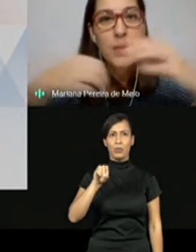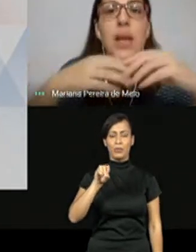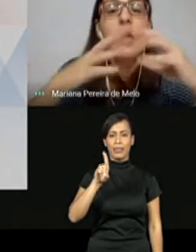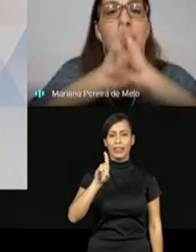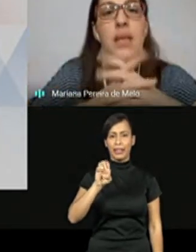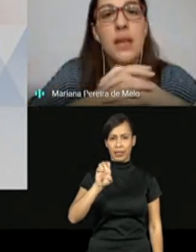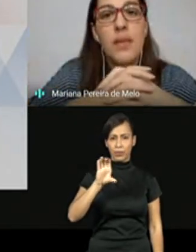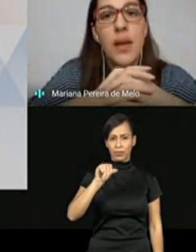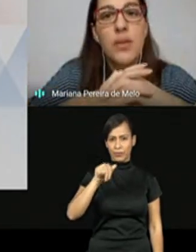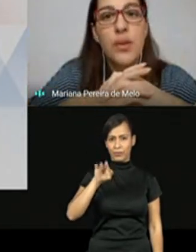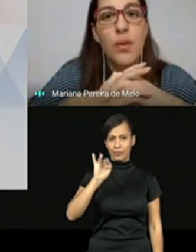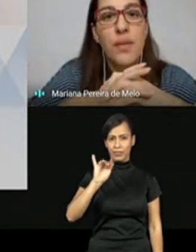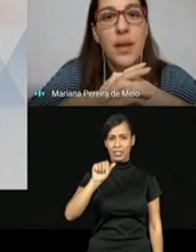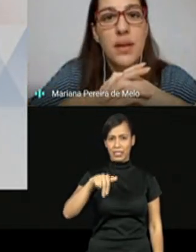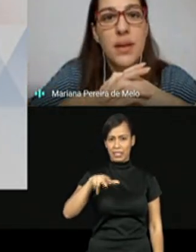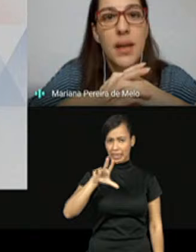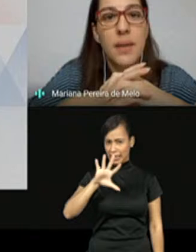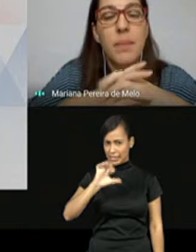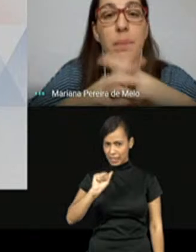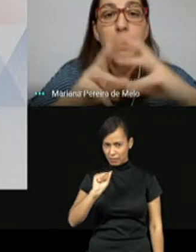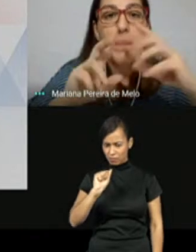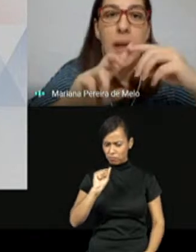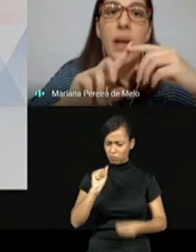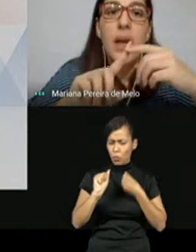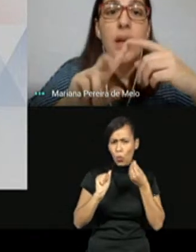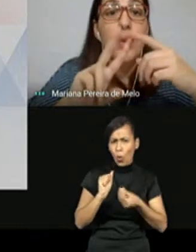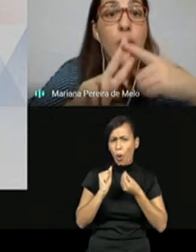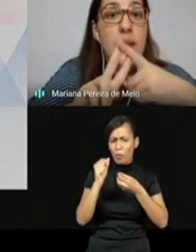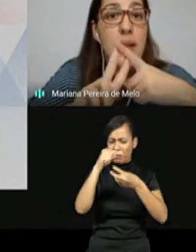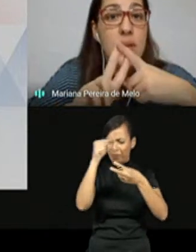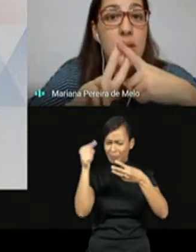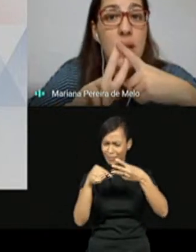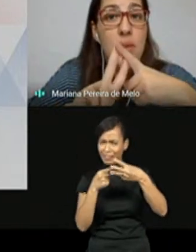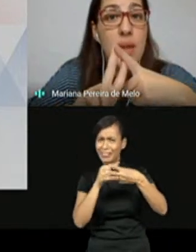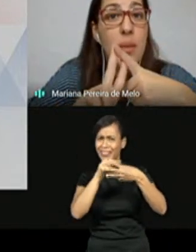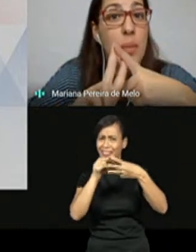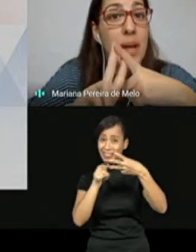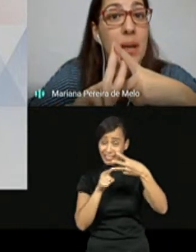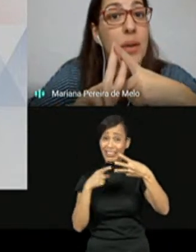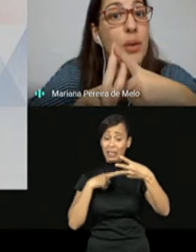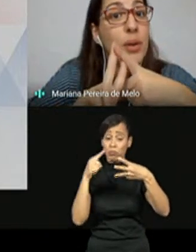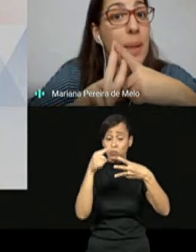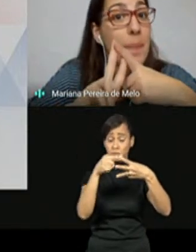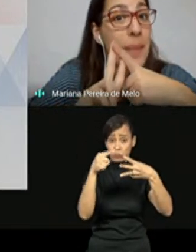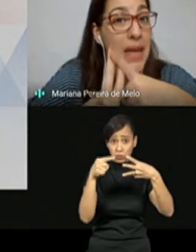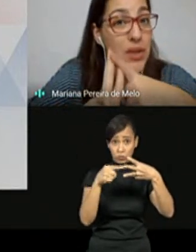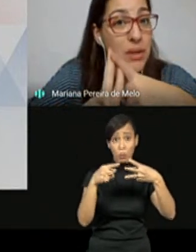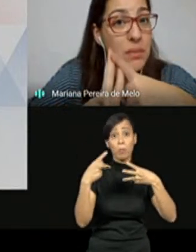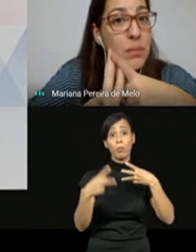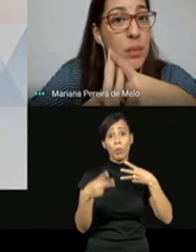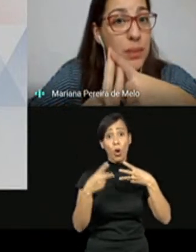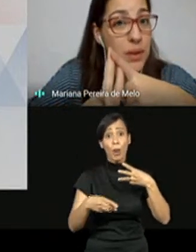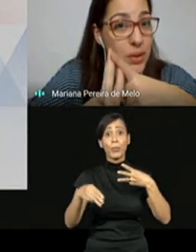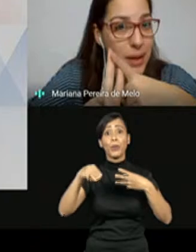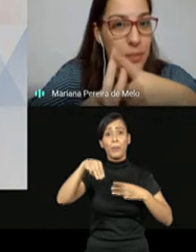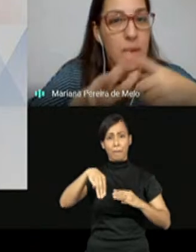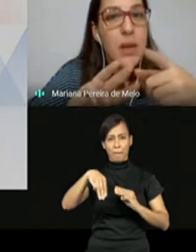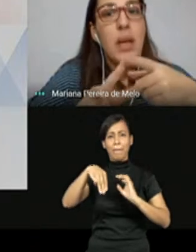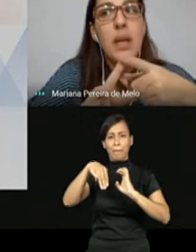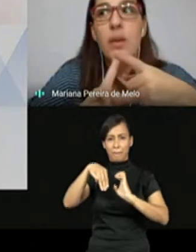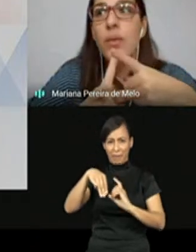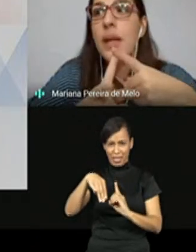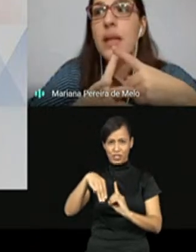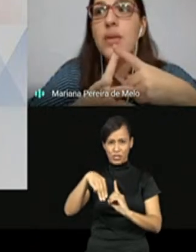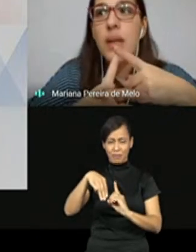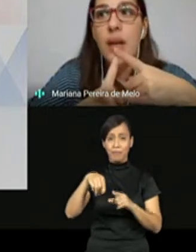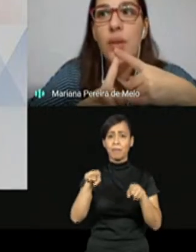vimos três intervalos de confiança aí. Né? Dois relacionados ao parâmetro da média populacional